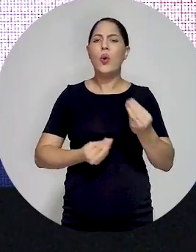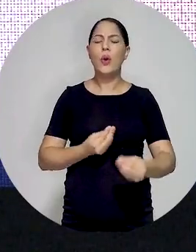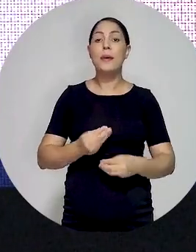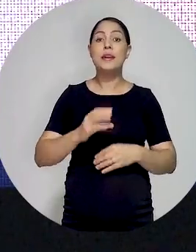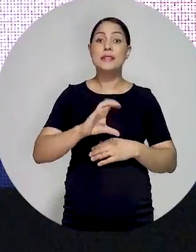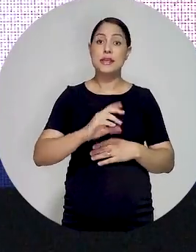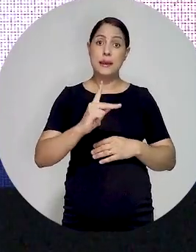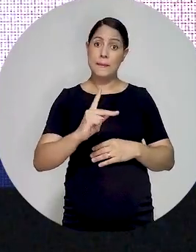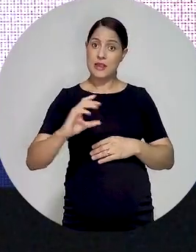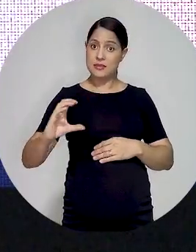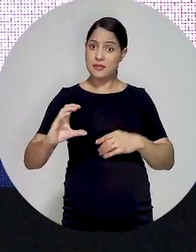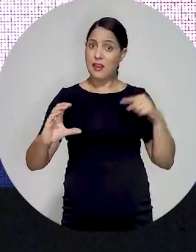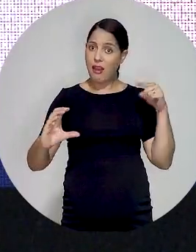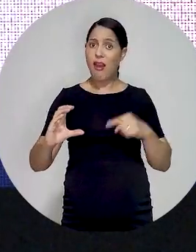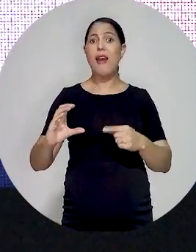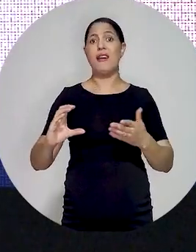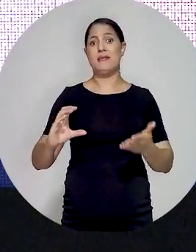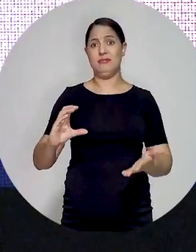vem dentro